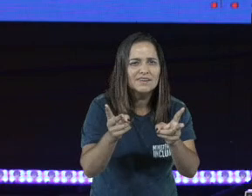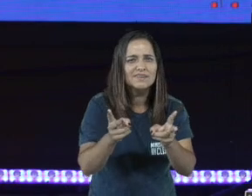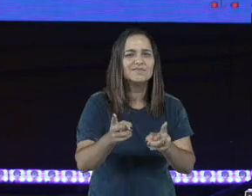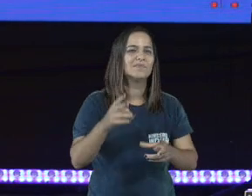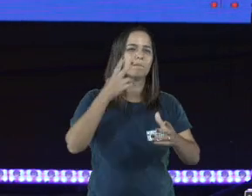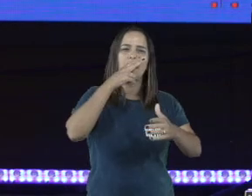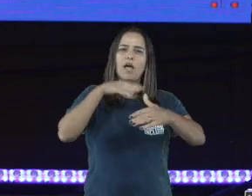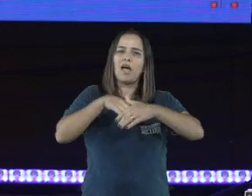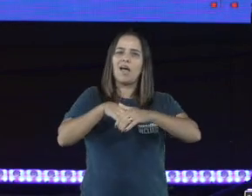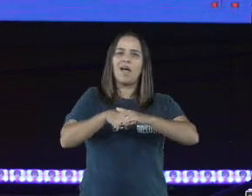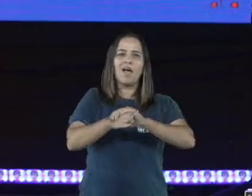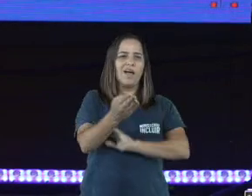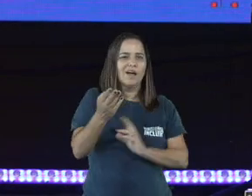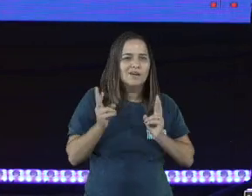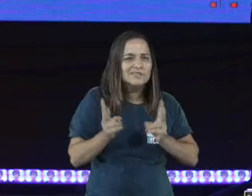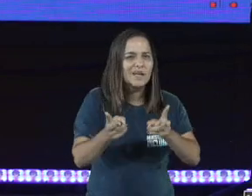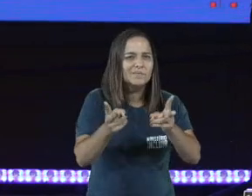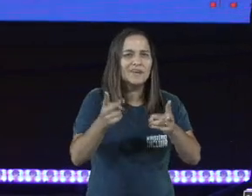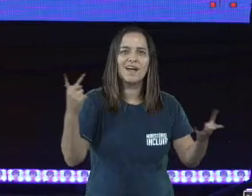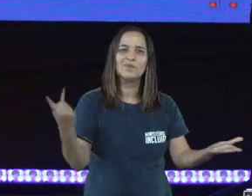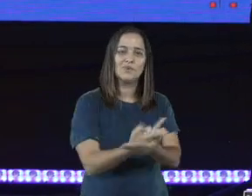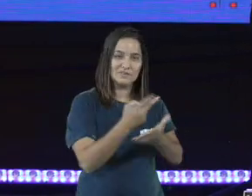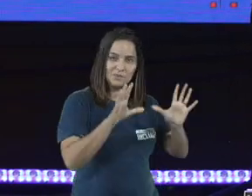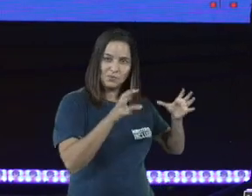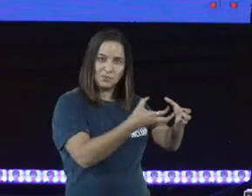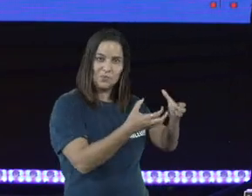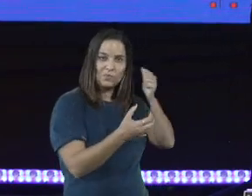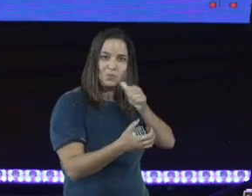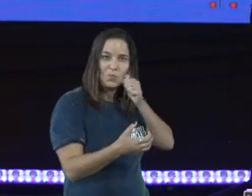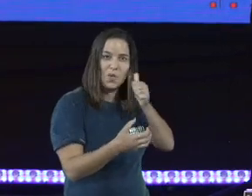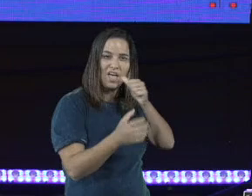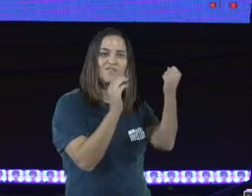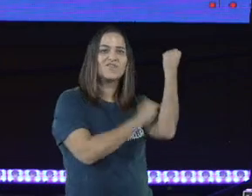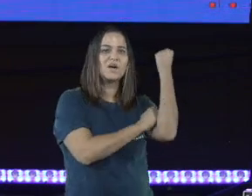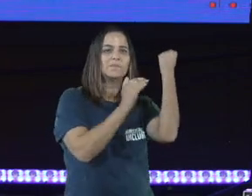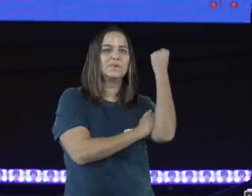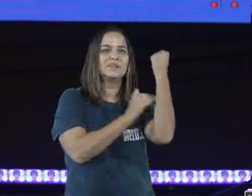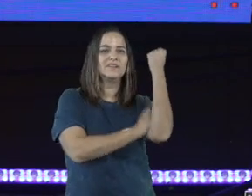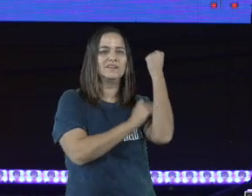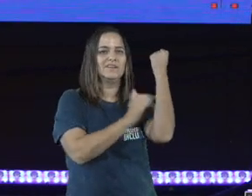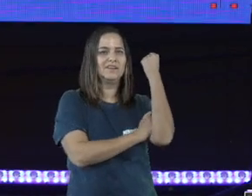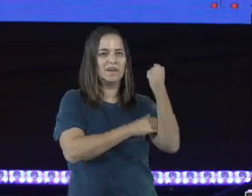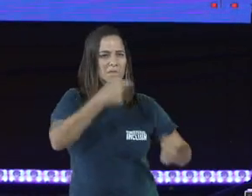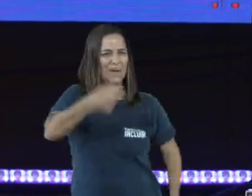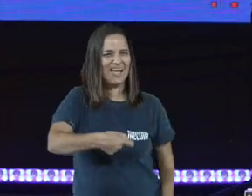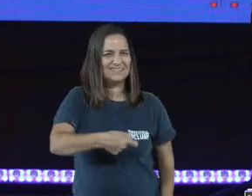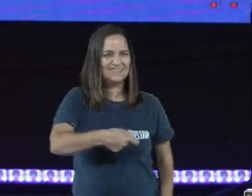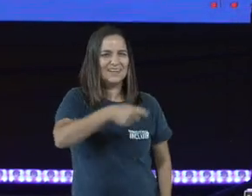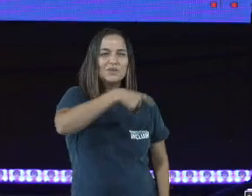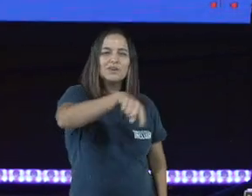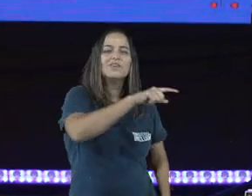cocô no altar da igreja católica O que é isso gente quando nós vamos parar